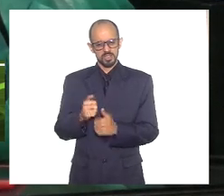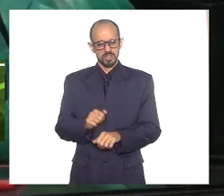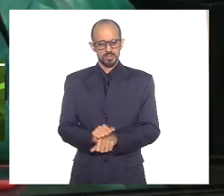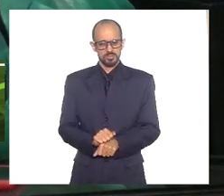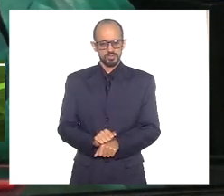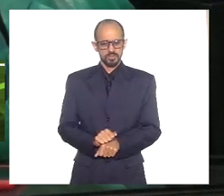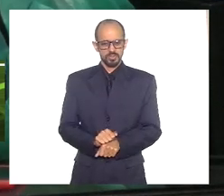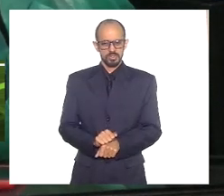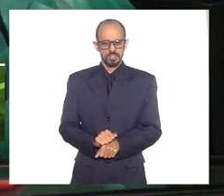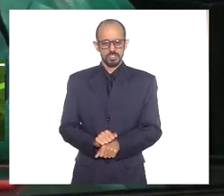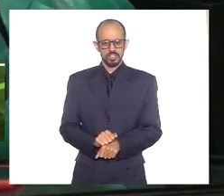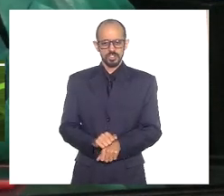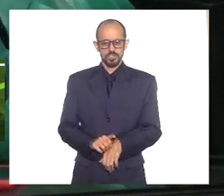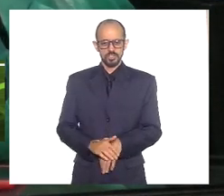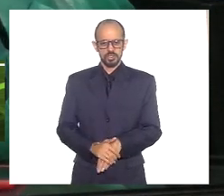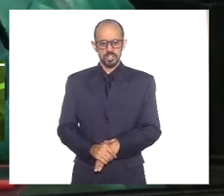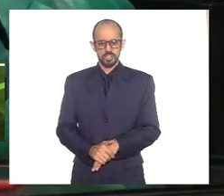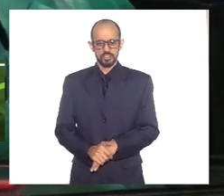em relação